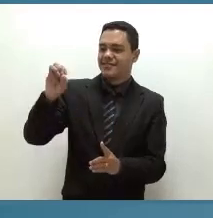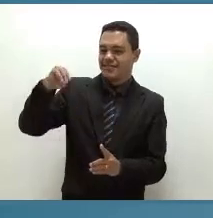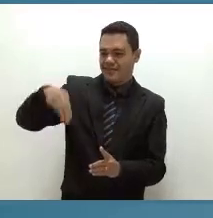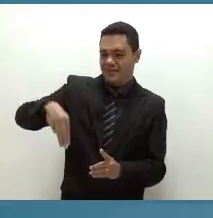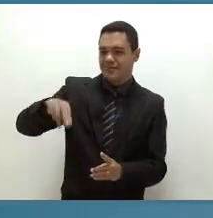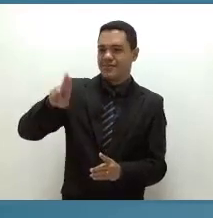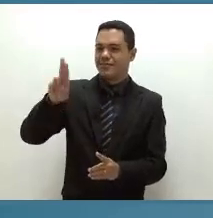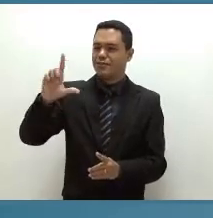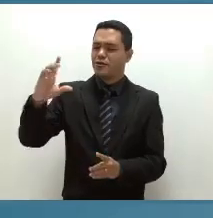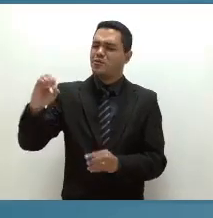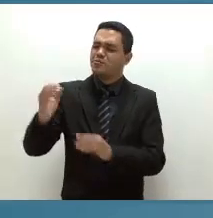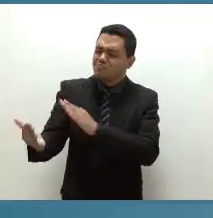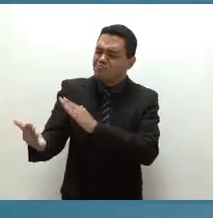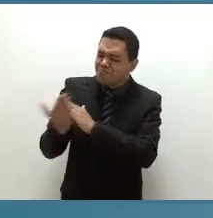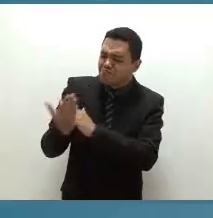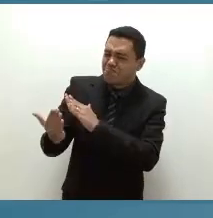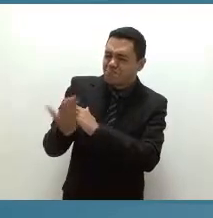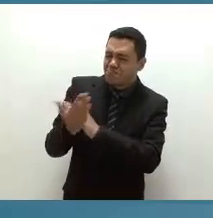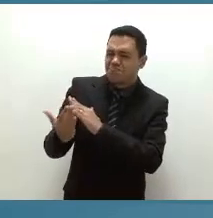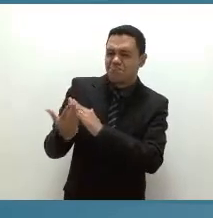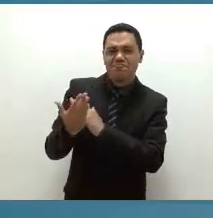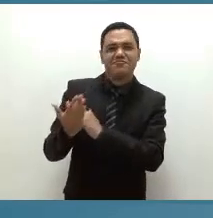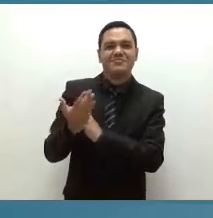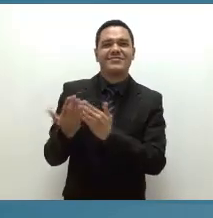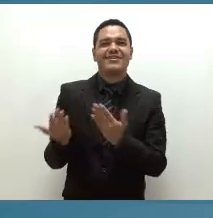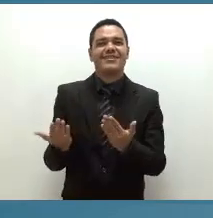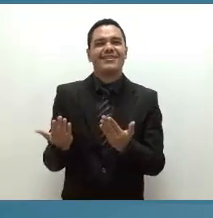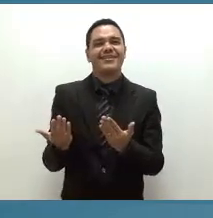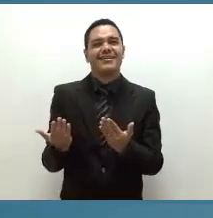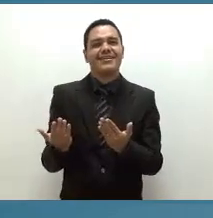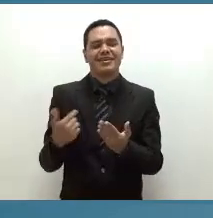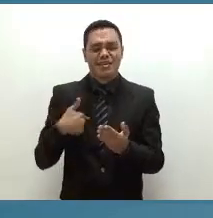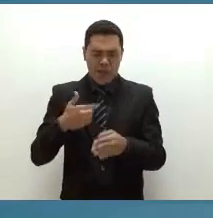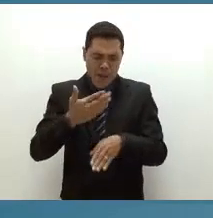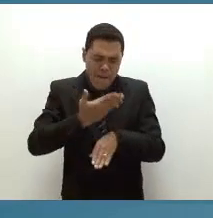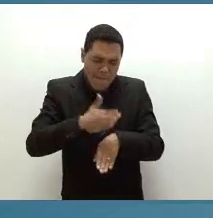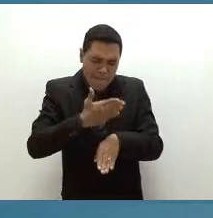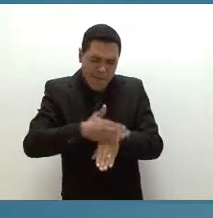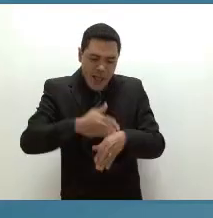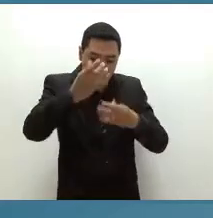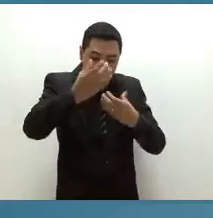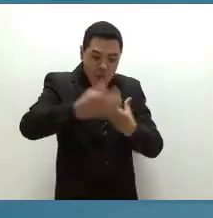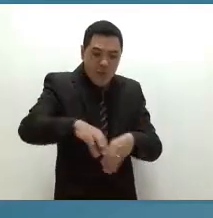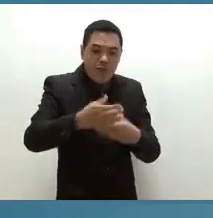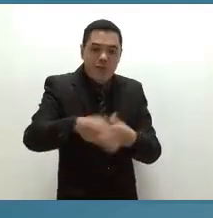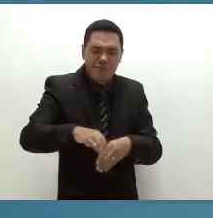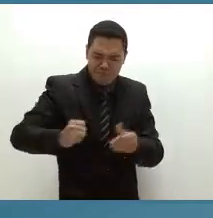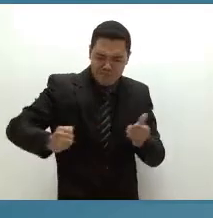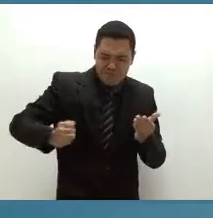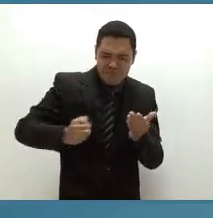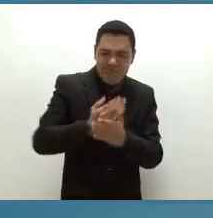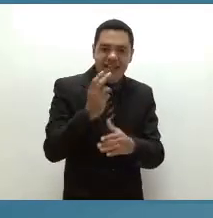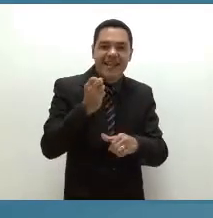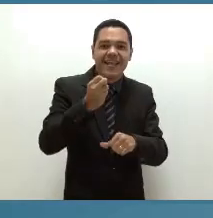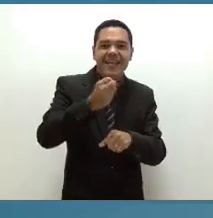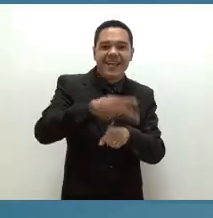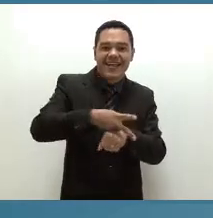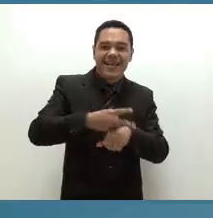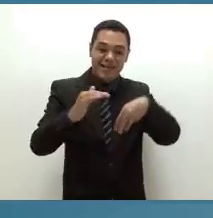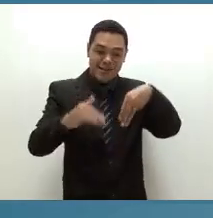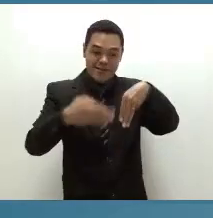que muito me ajudou na época em que me preparava para fazer o concurso de ingresso na